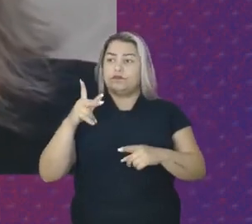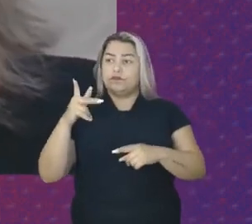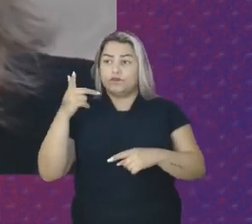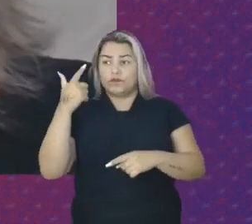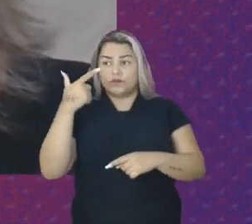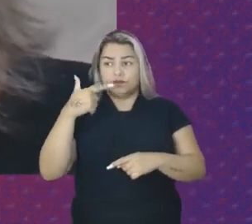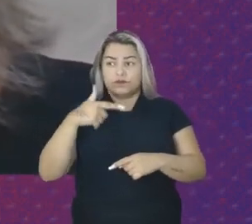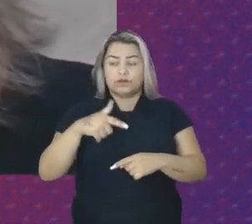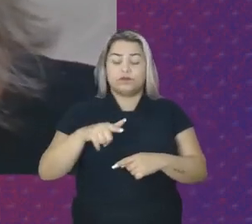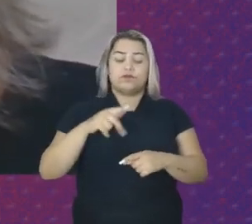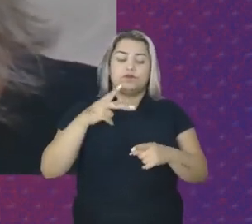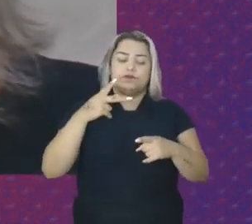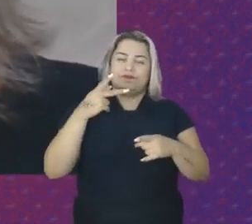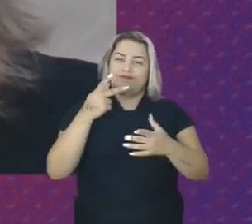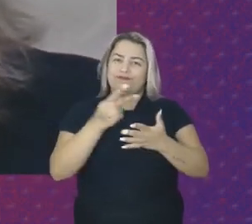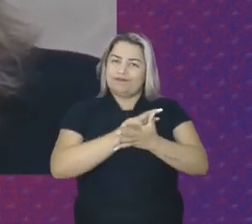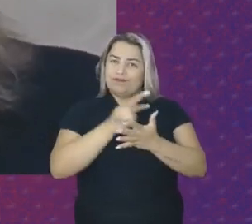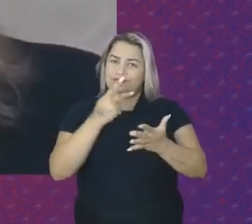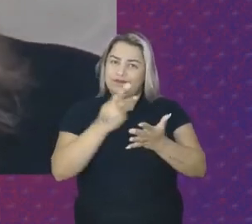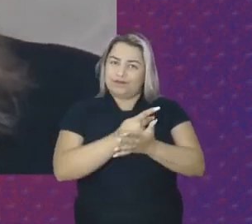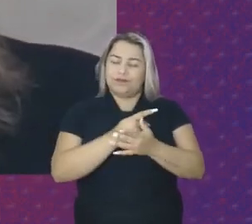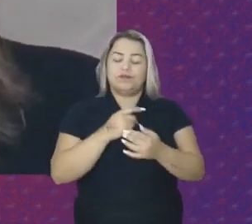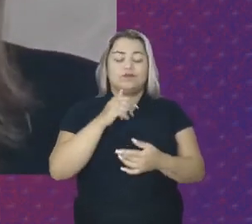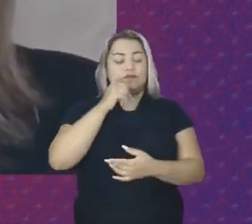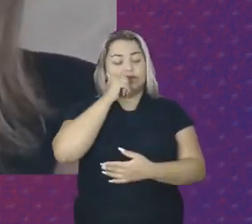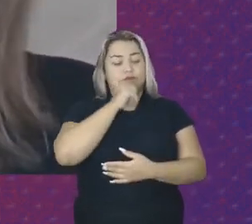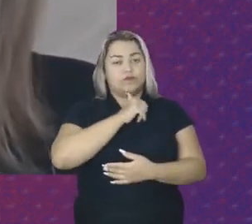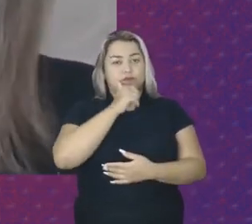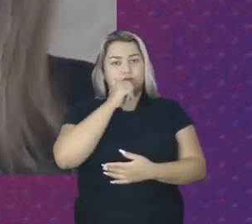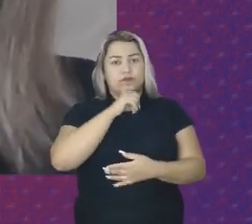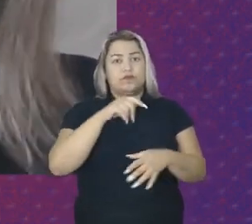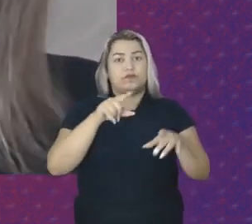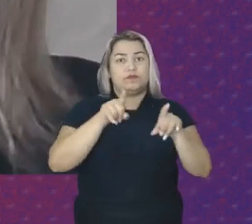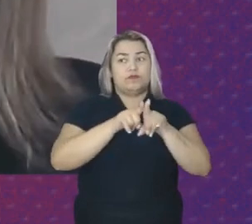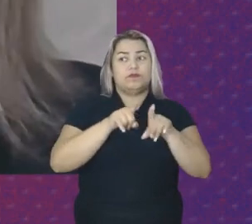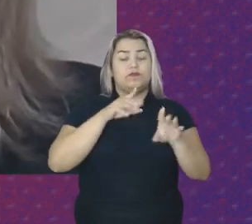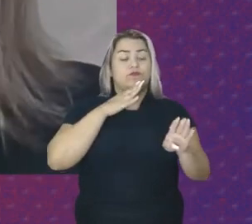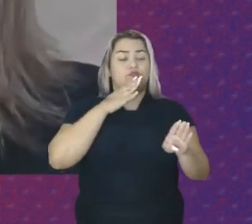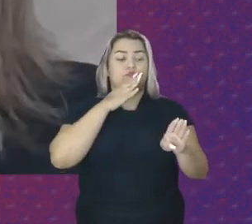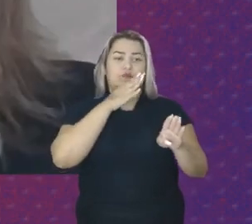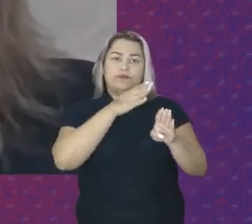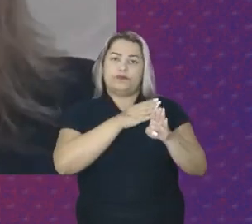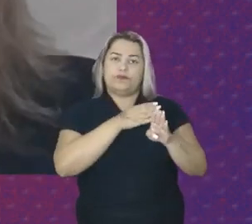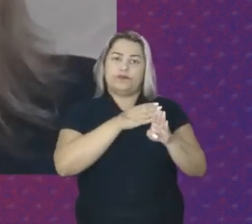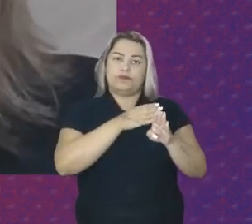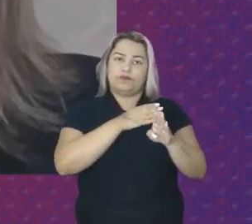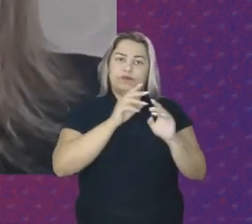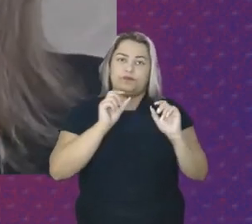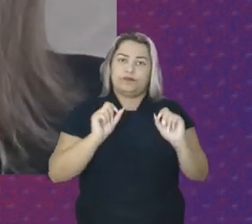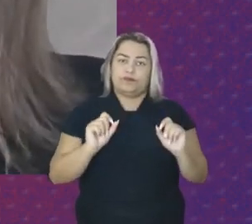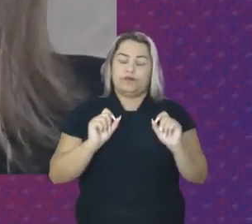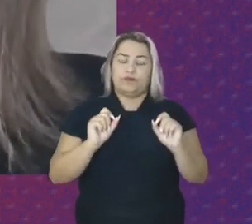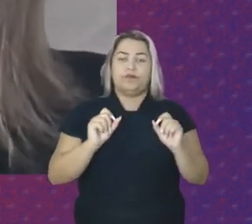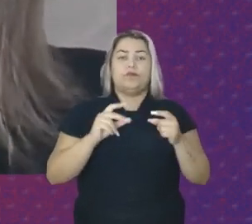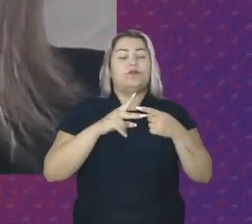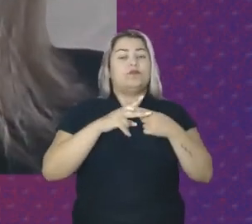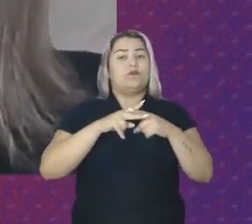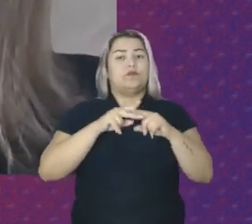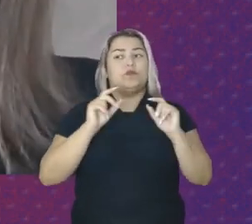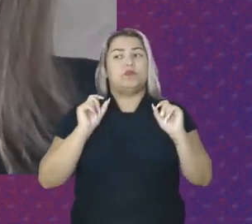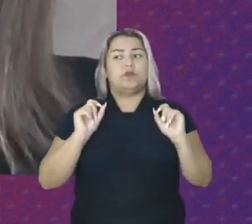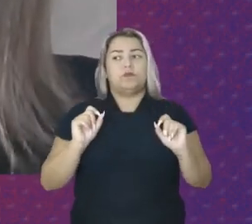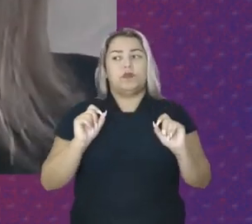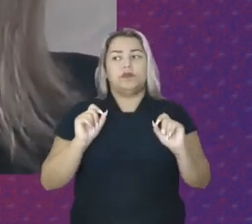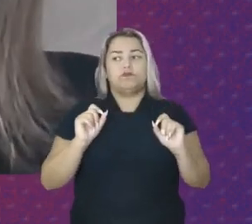a história das políticas públicas para as mulheres, com foco na implementação de equipamentos